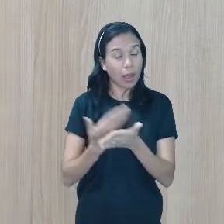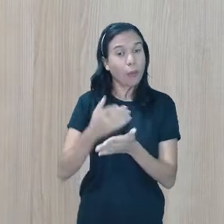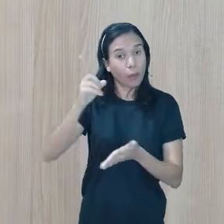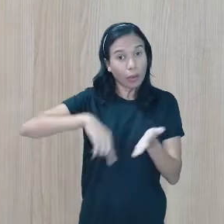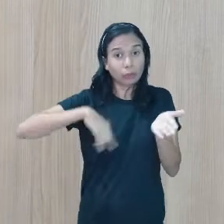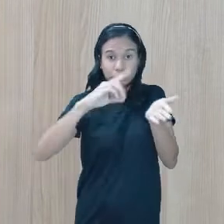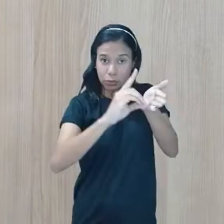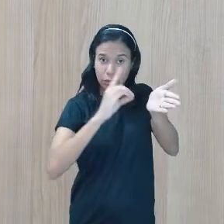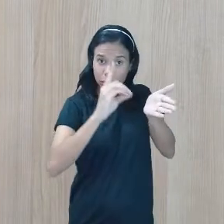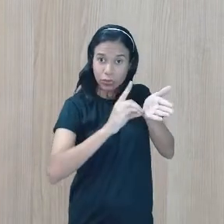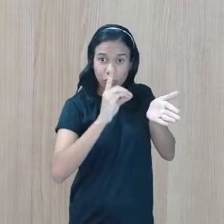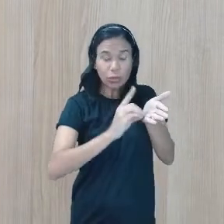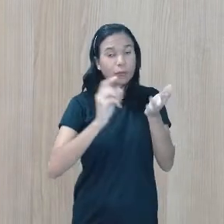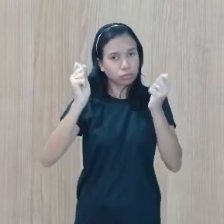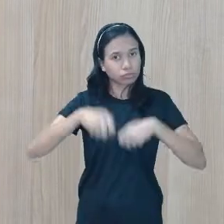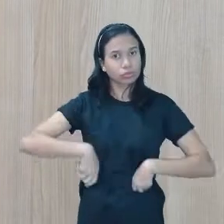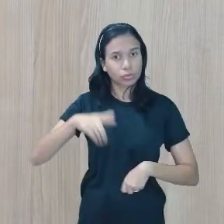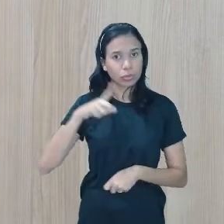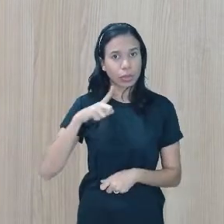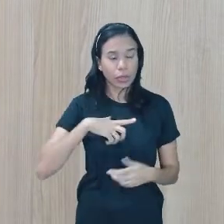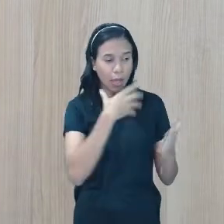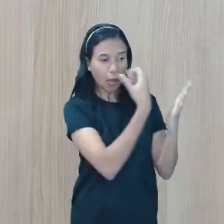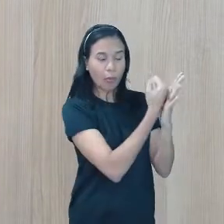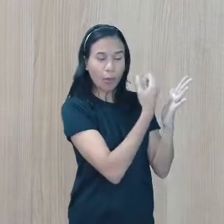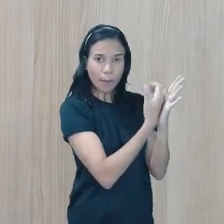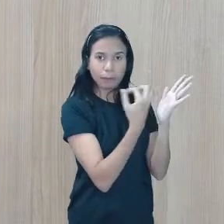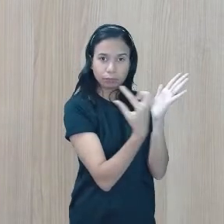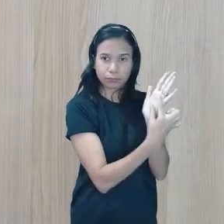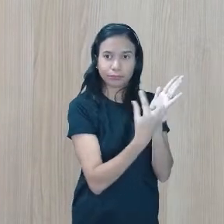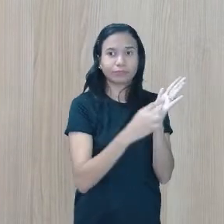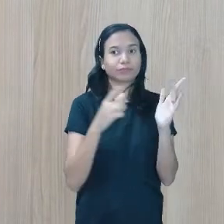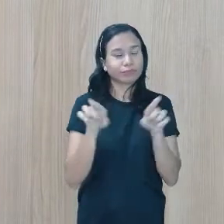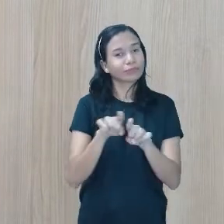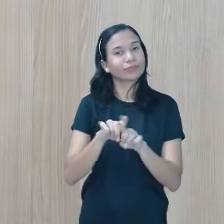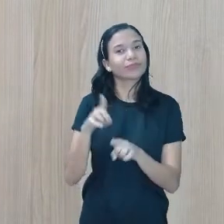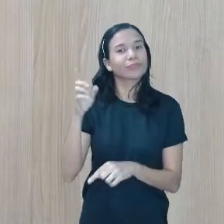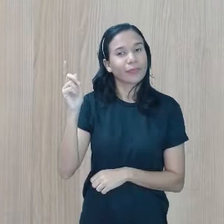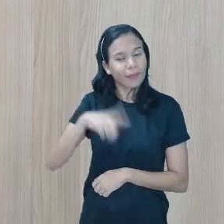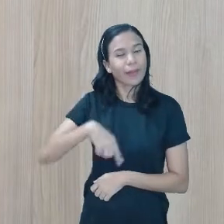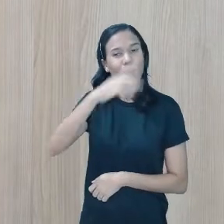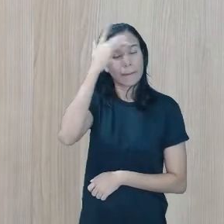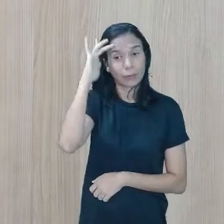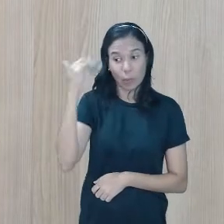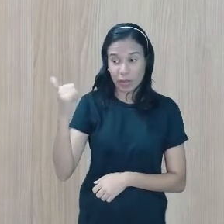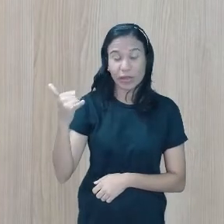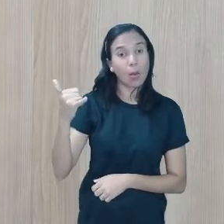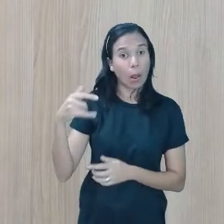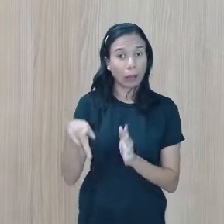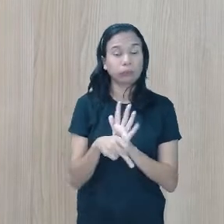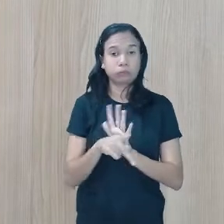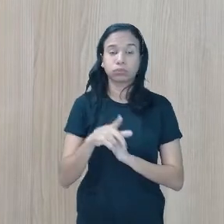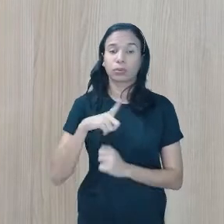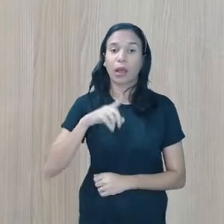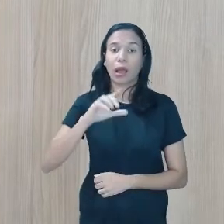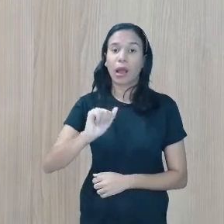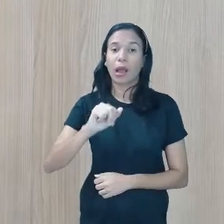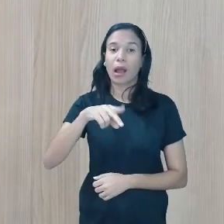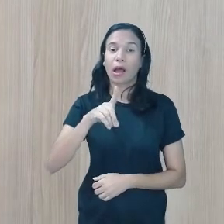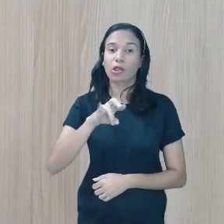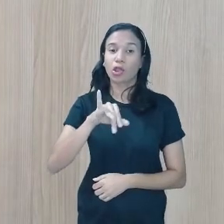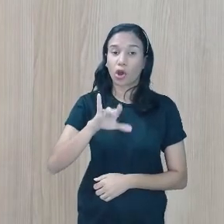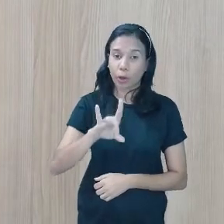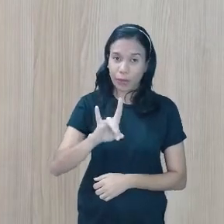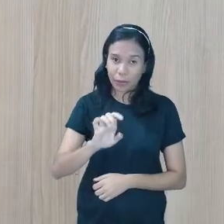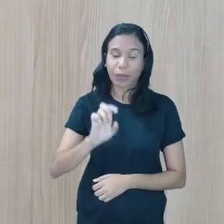são digitais, vocês já baixaram o aplicativo, muitos já querem baixar também. Então, quem tem celular Android ou iOS, o